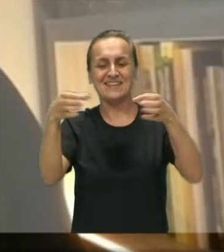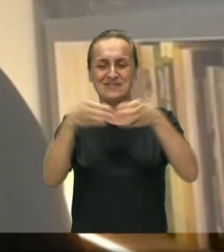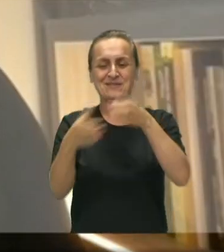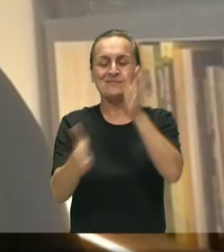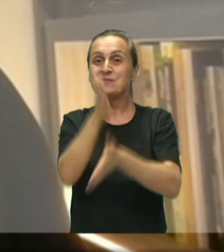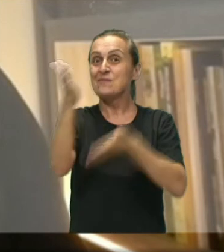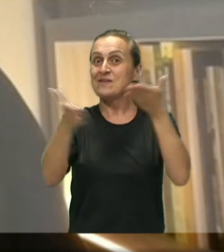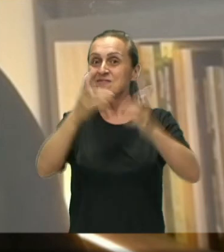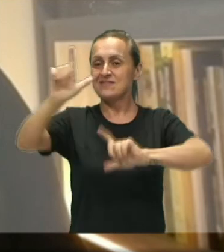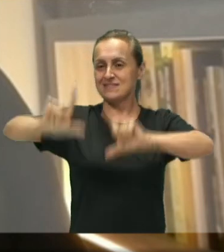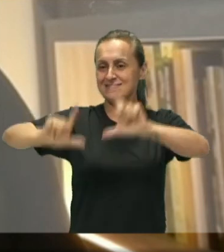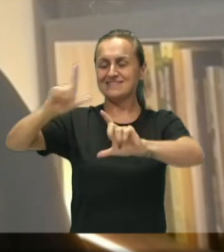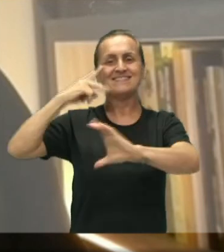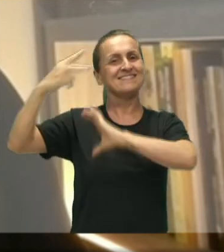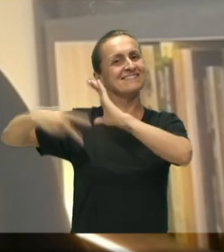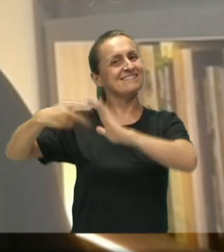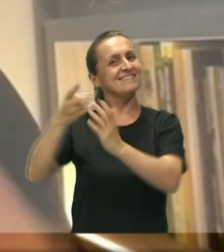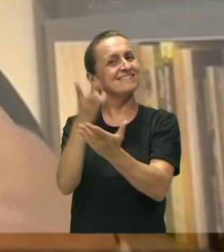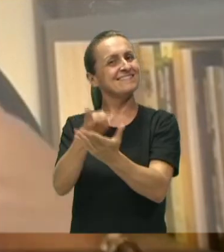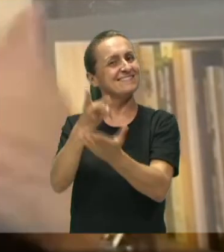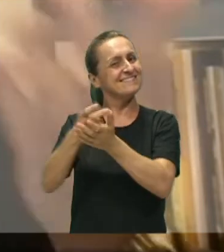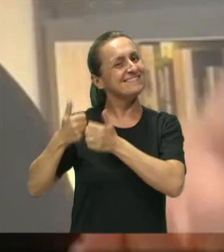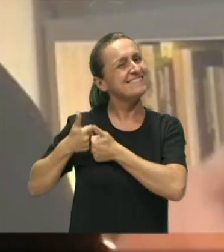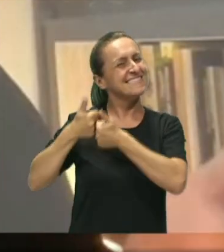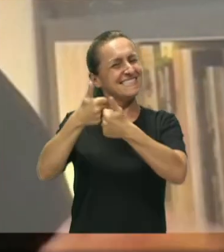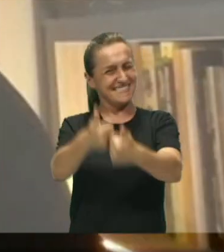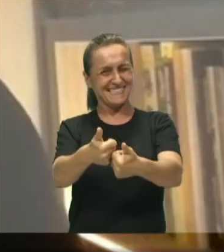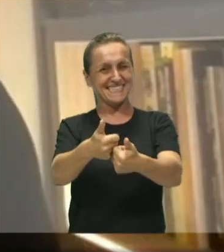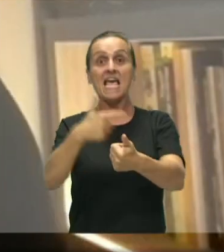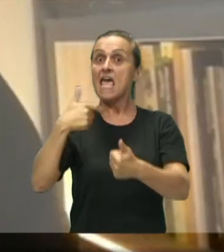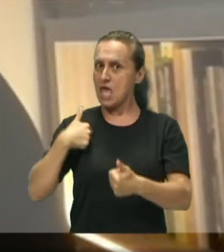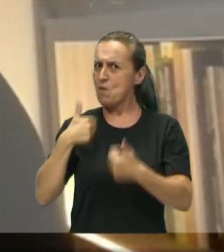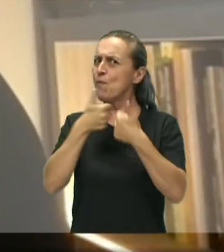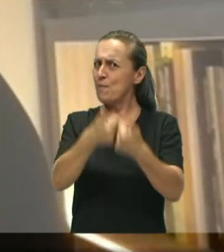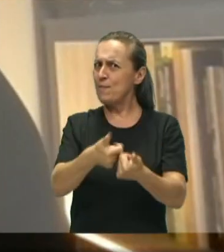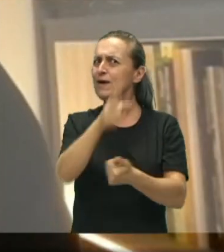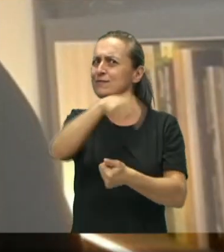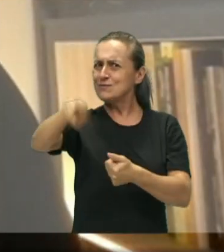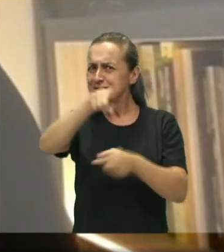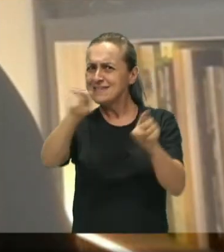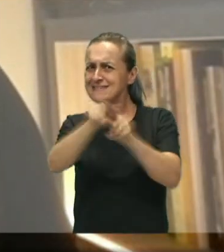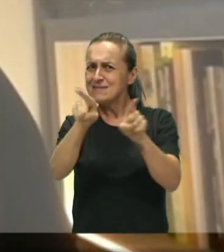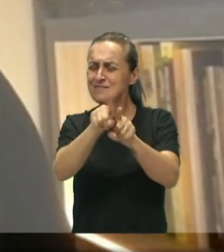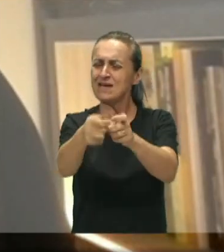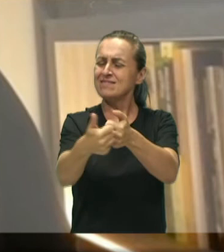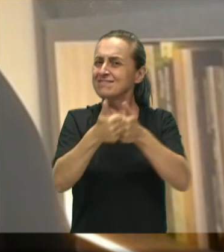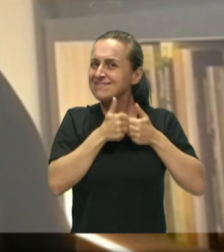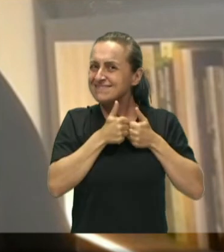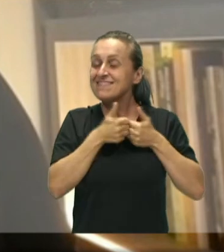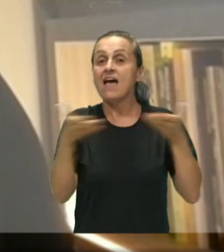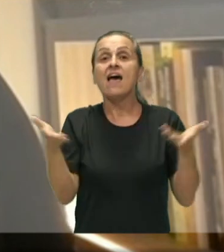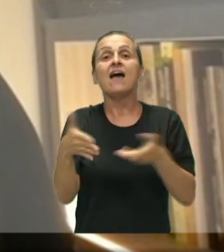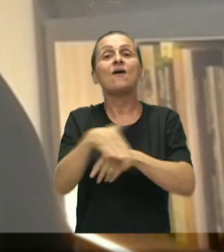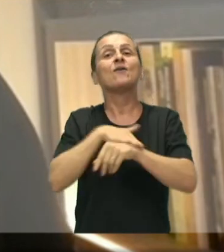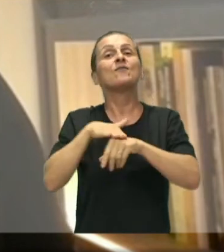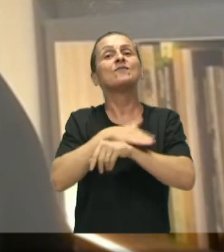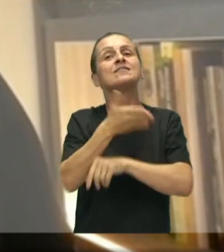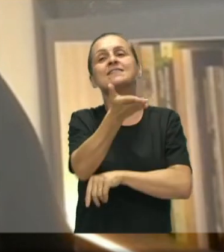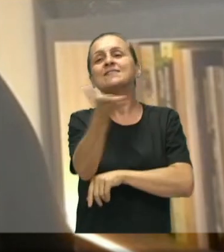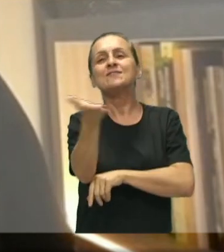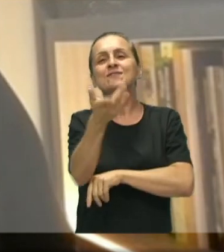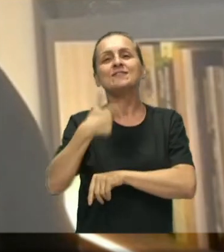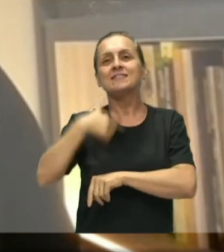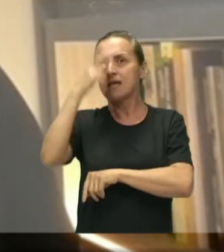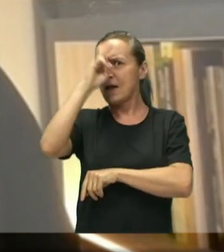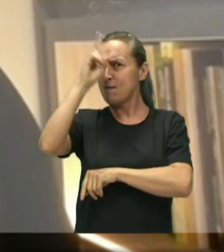da TV Câmara que acompanha me acompanha aí que eu acompanho há tanto tempo você sabe agora conversando com você Eu recordo